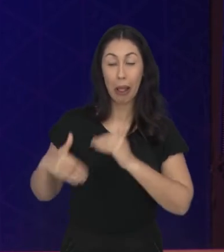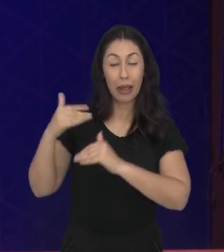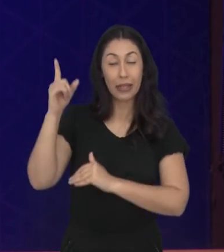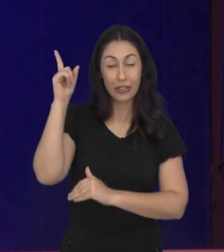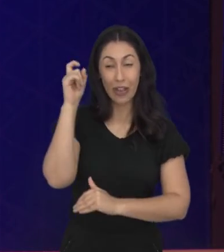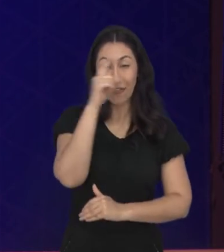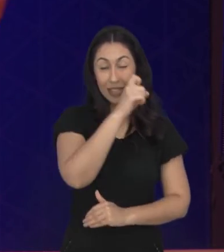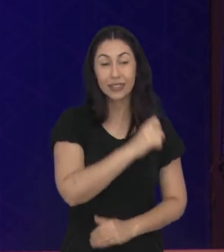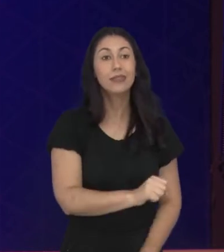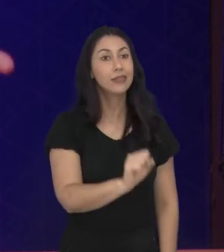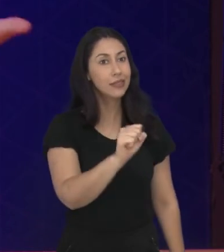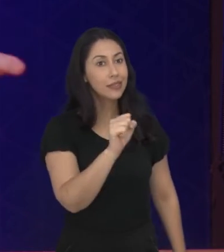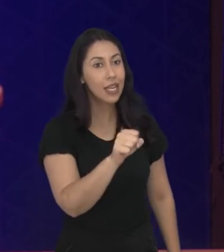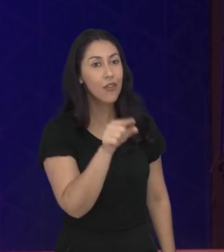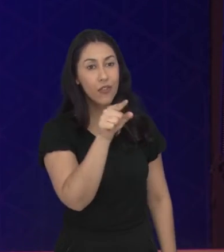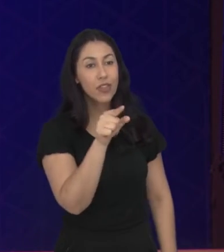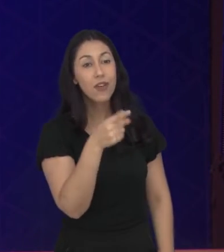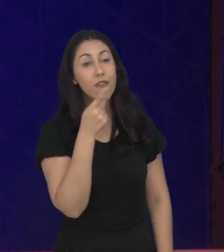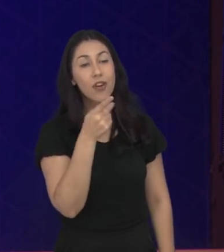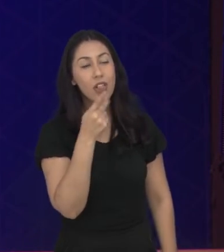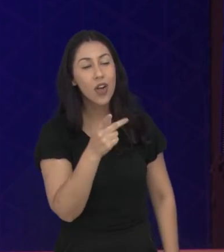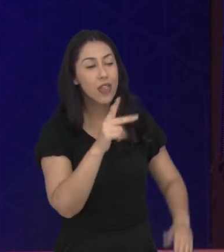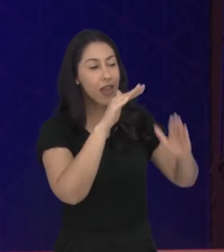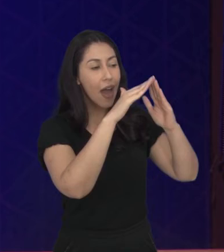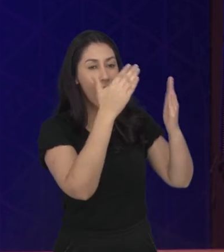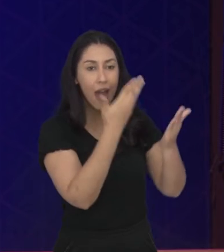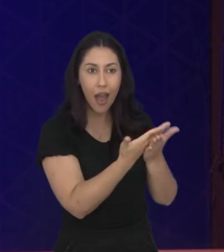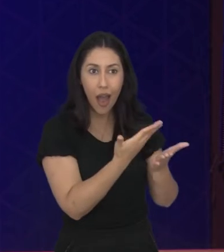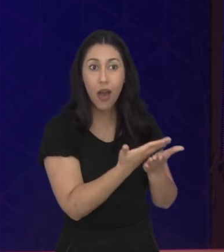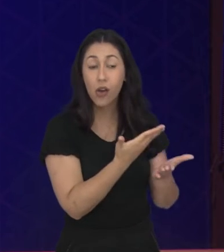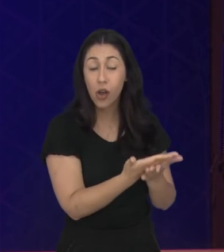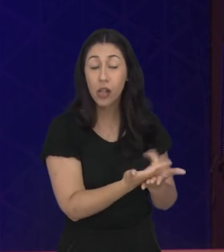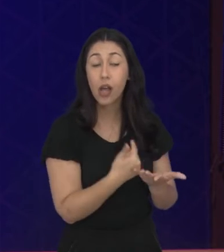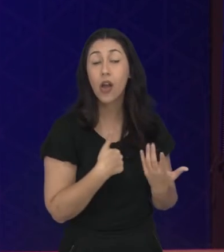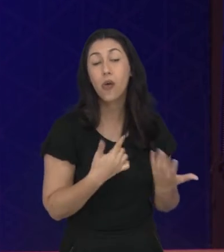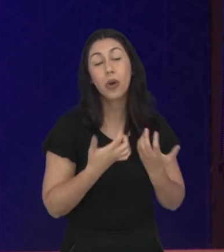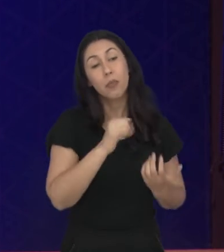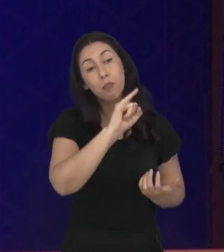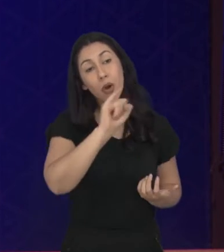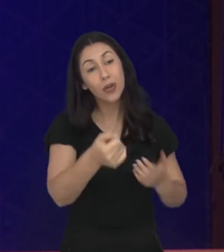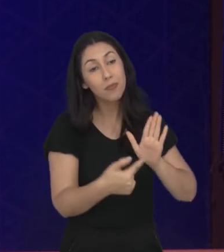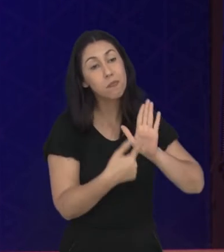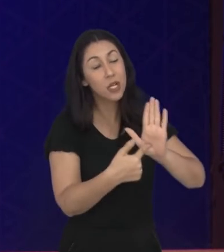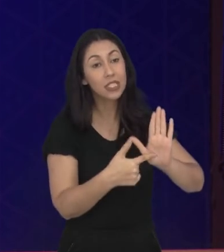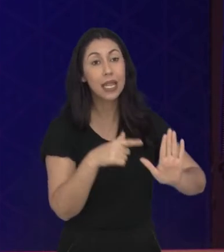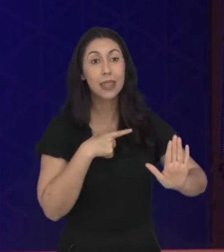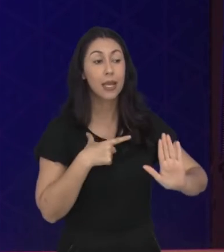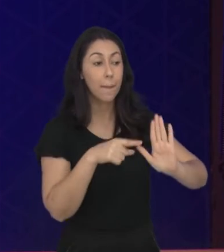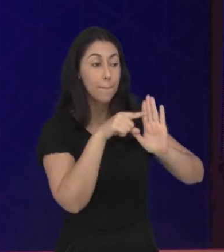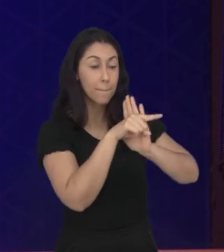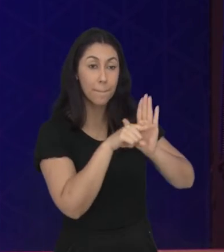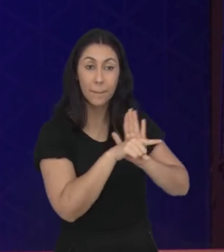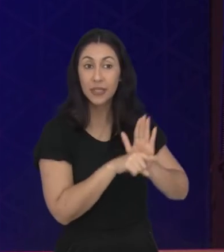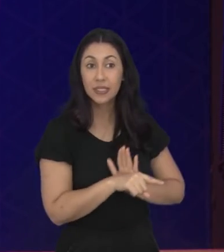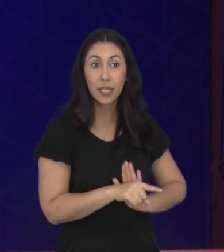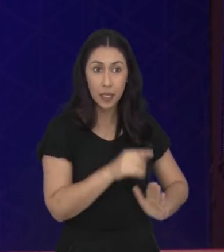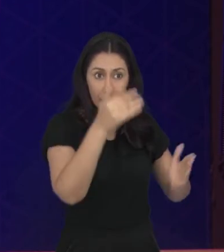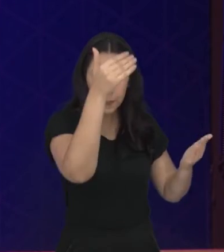né? Exato. E você citou a escola, e eu queria falar exatamente sobre isso. Já existem estudos que comprovam que